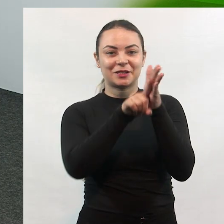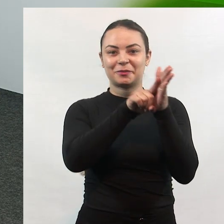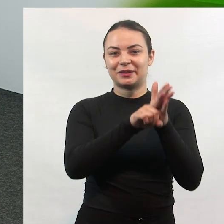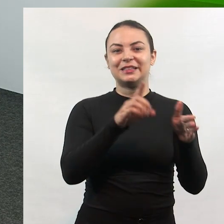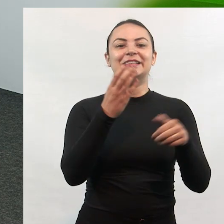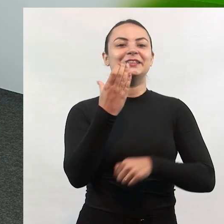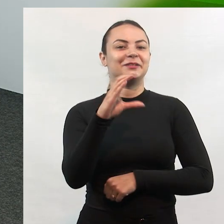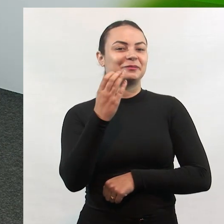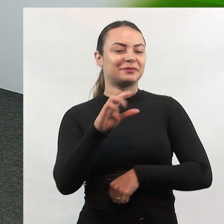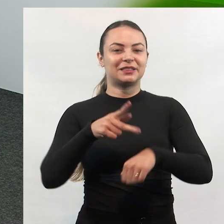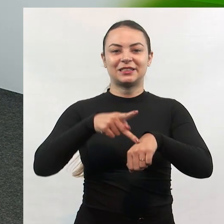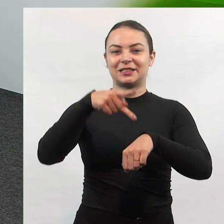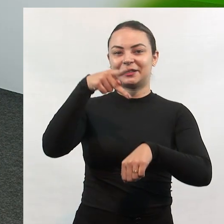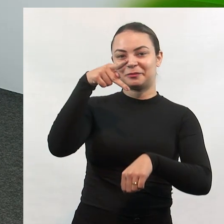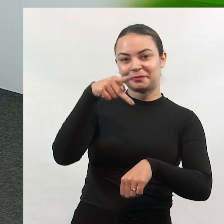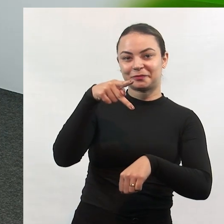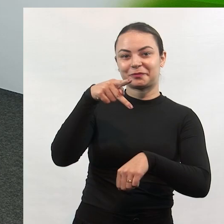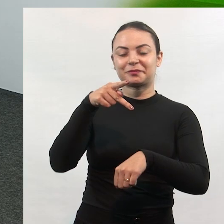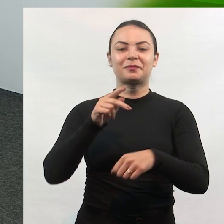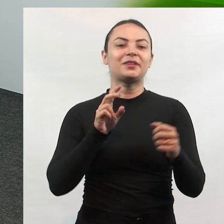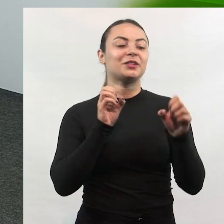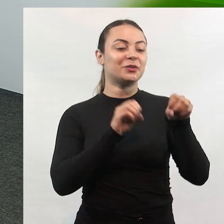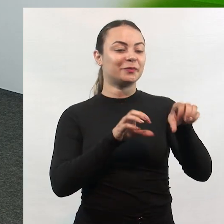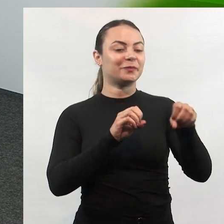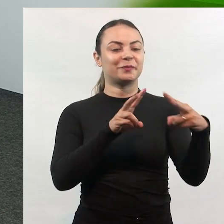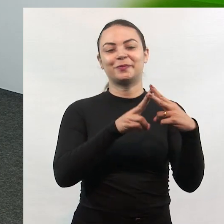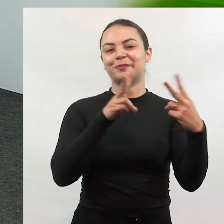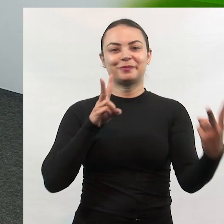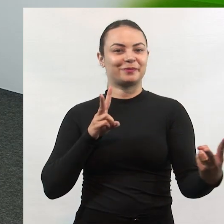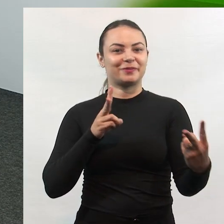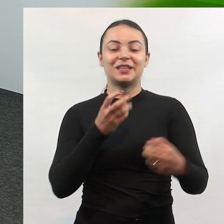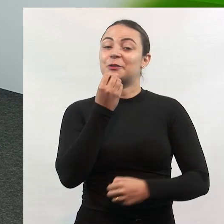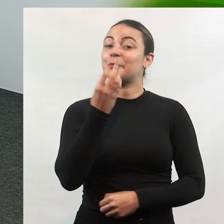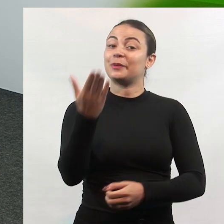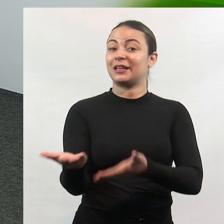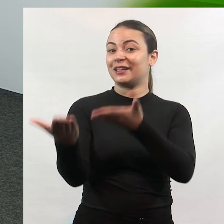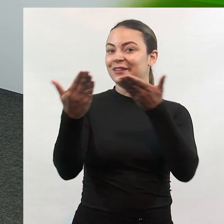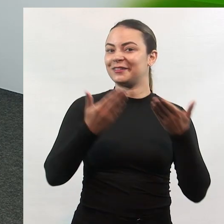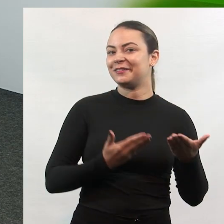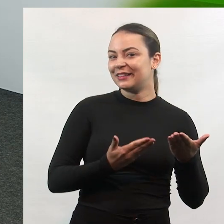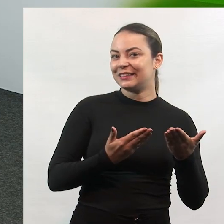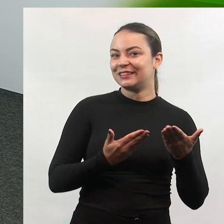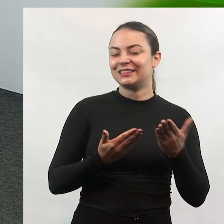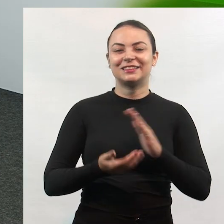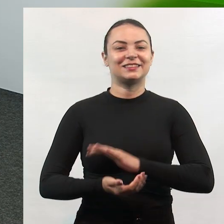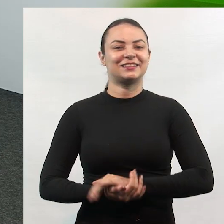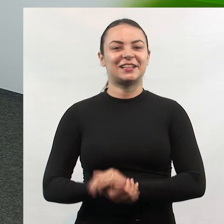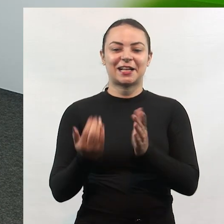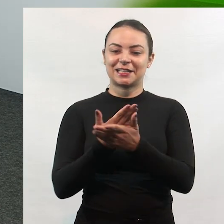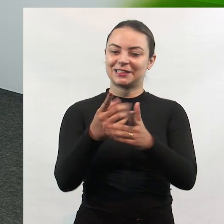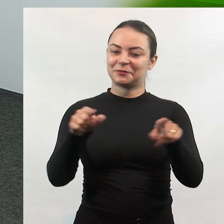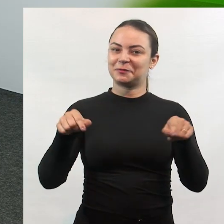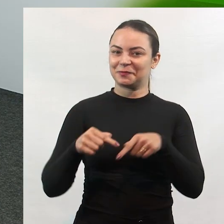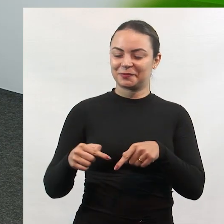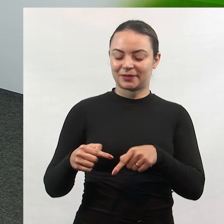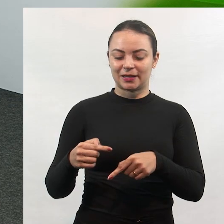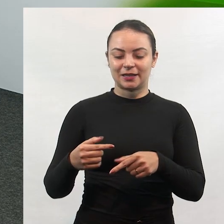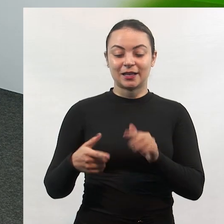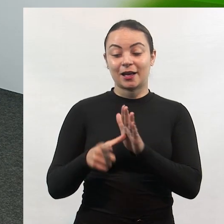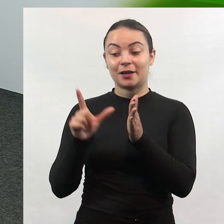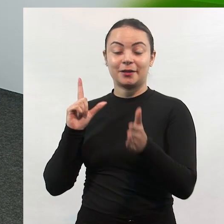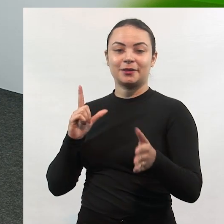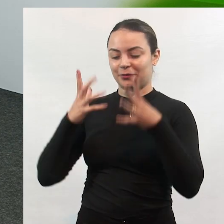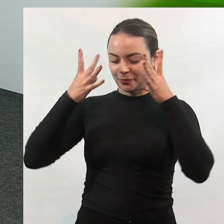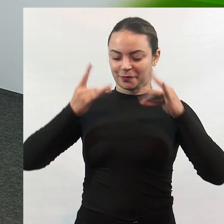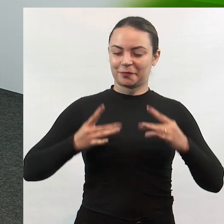Gestão de Educação à Distância. Seja muito bem-vindo, seja muito bem-vinda a mais um encontro da nossa disciplina. Vou fazer a minha